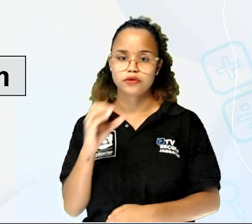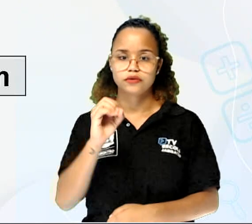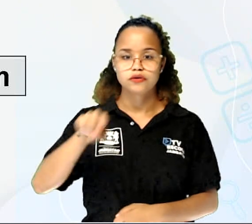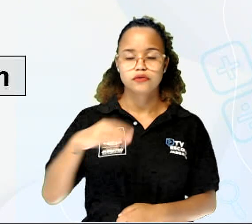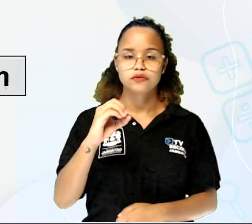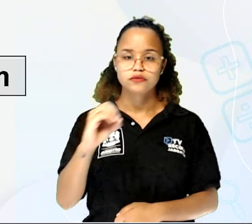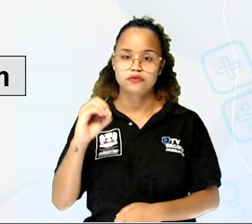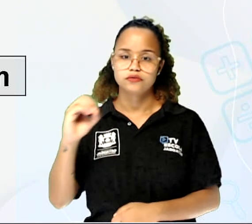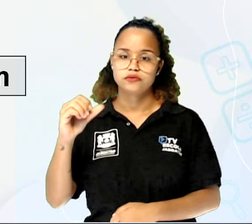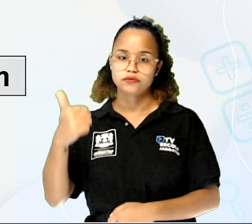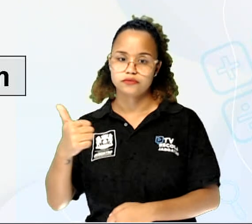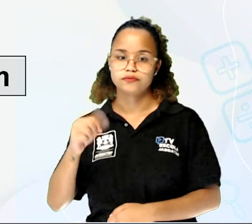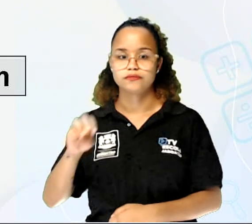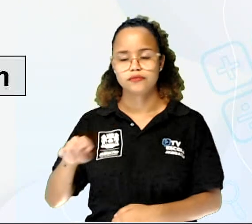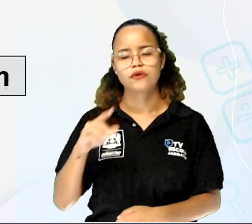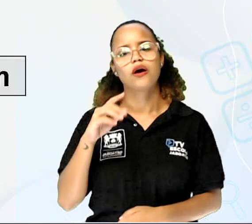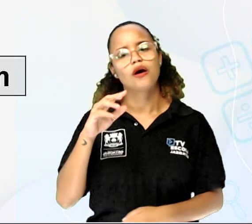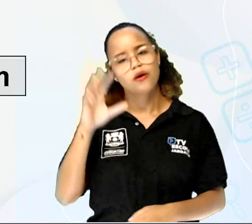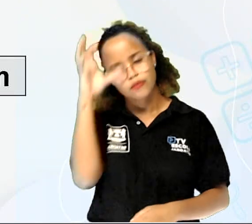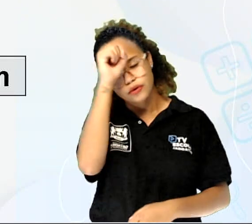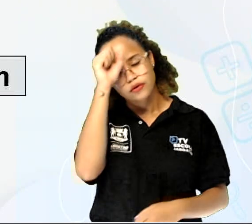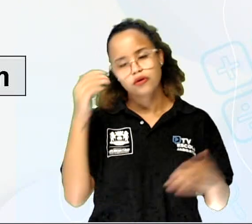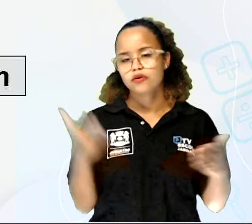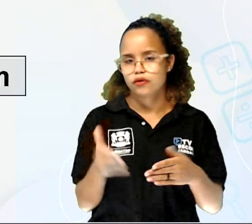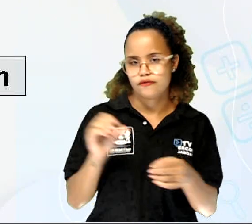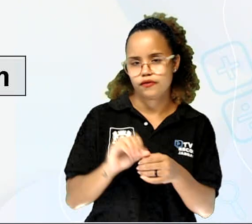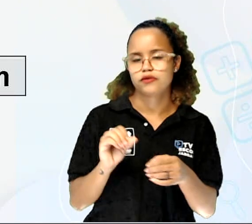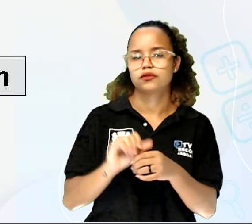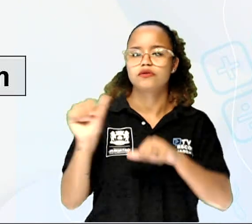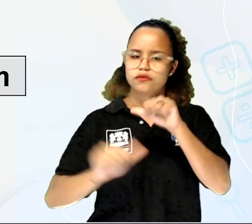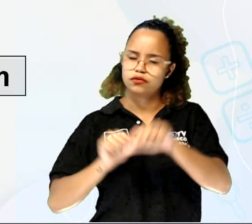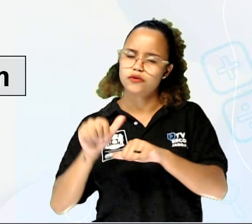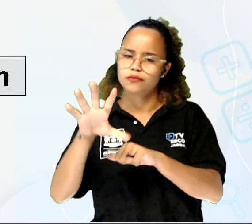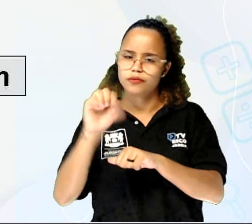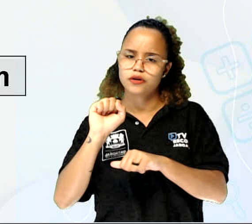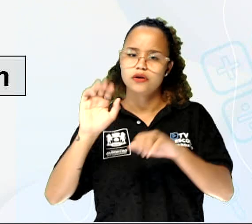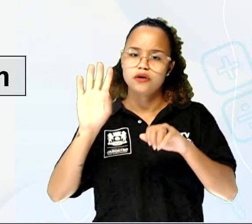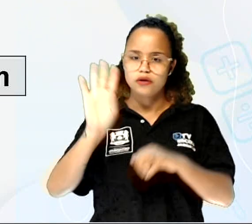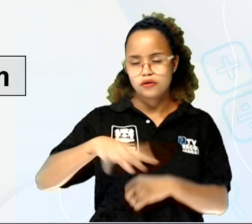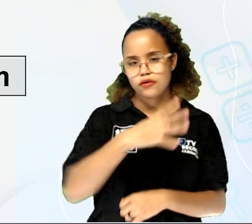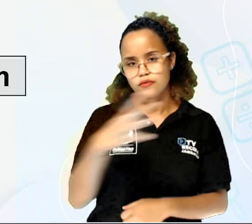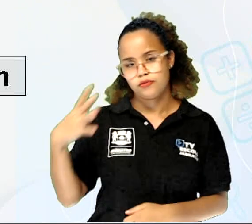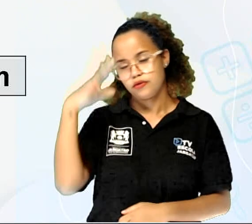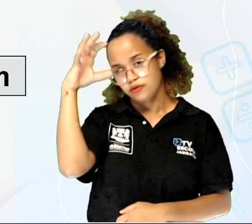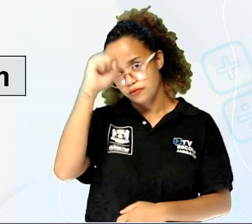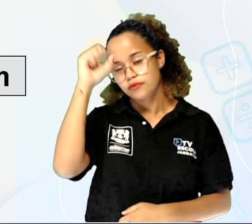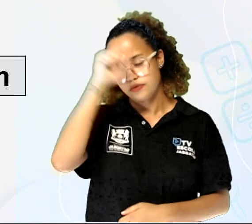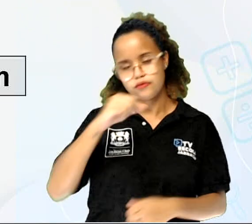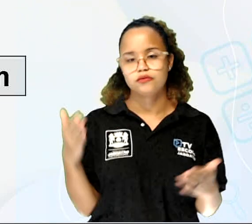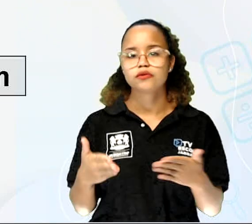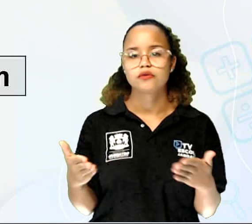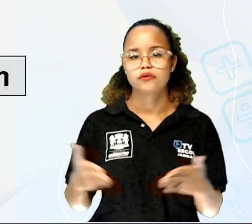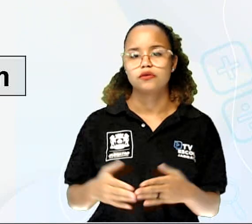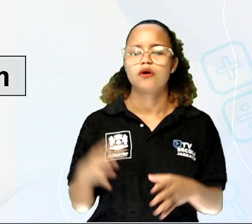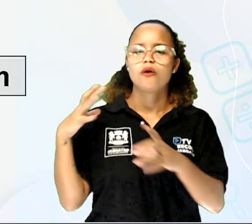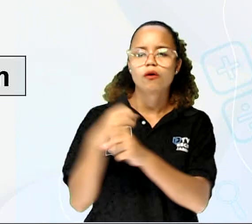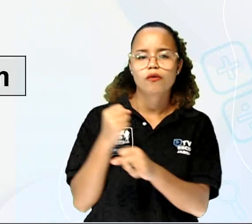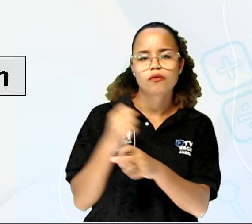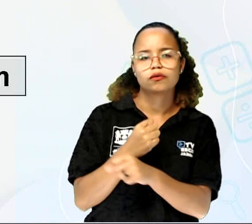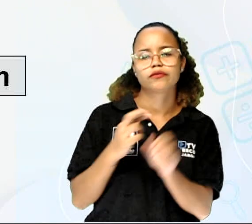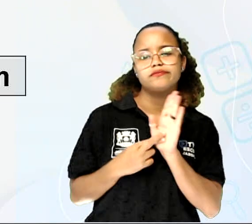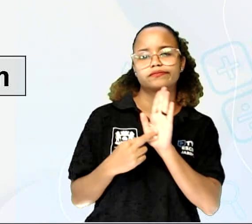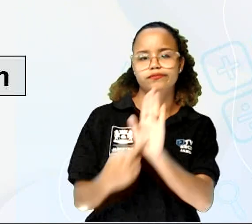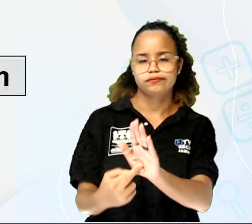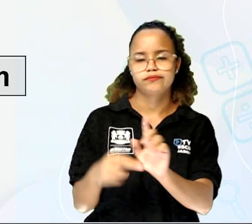a fazer convenções. Vamos pegar essa tabela, né, e vamos aprender. Os cálculos que representam